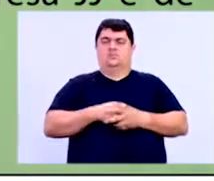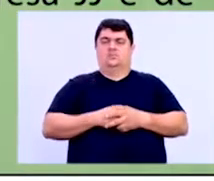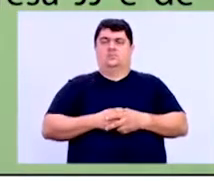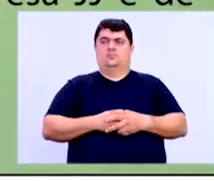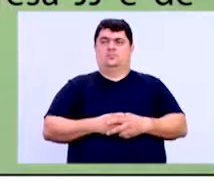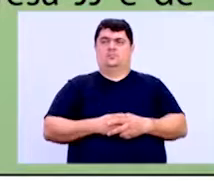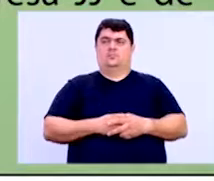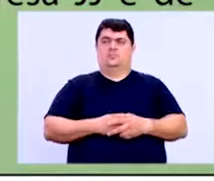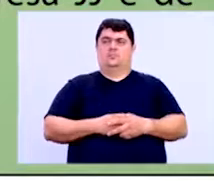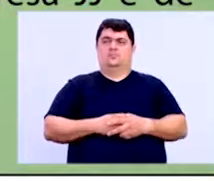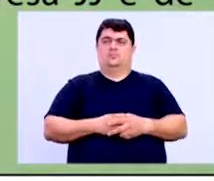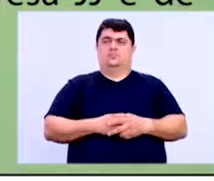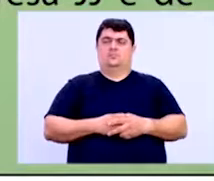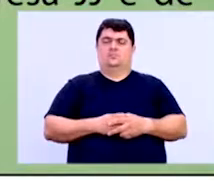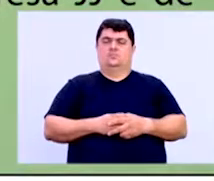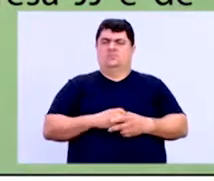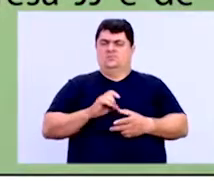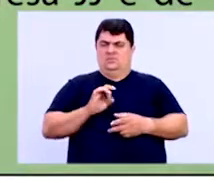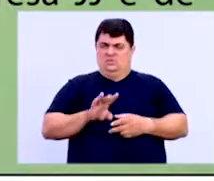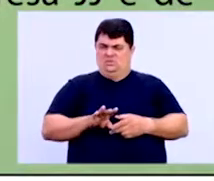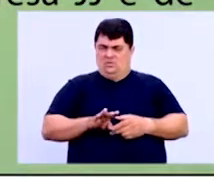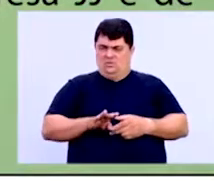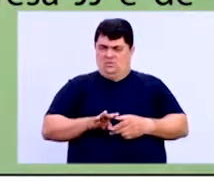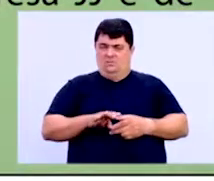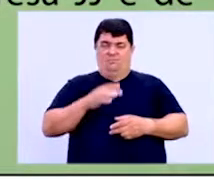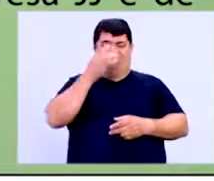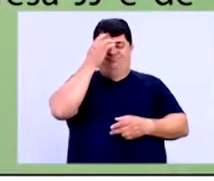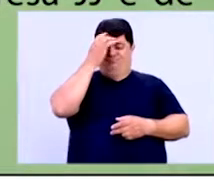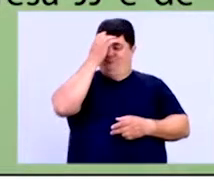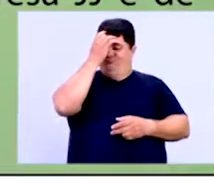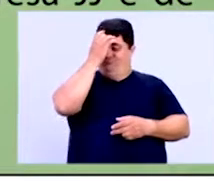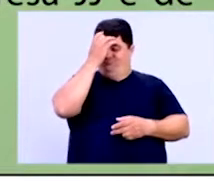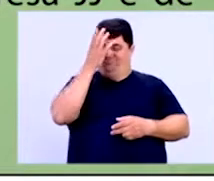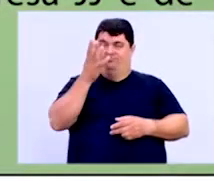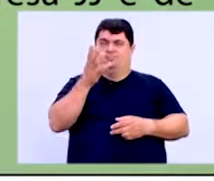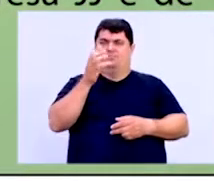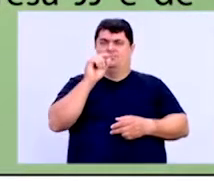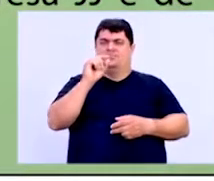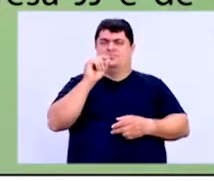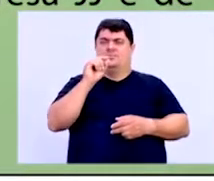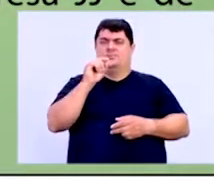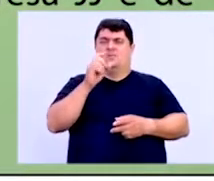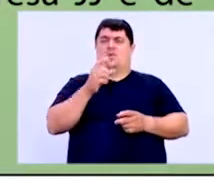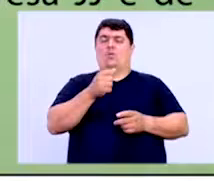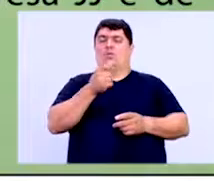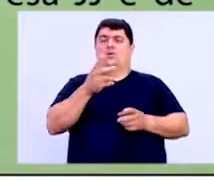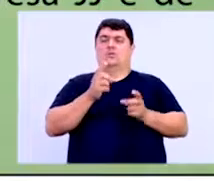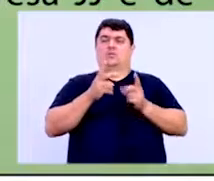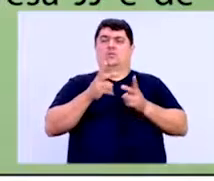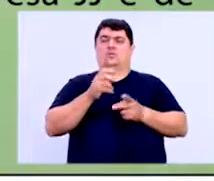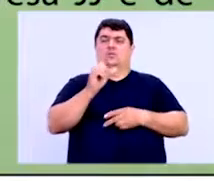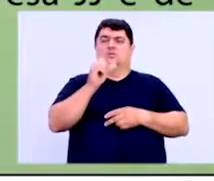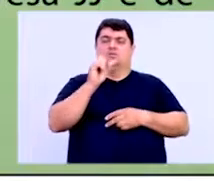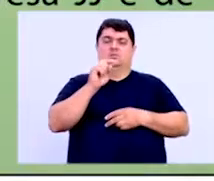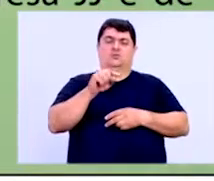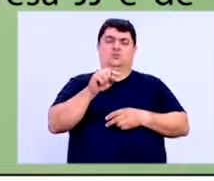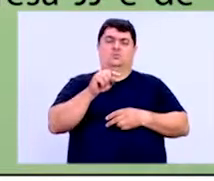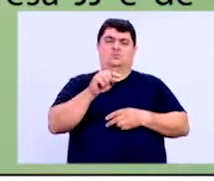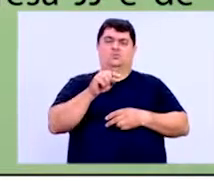quantidade. Professor, é só isso? É só isso mesmo, aluno. Qual foi a quantidade vendida? 6.000.